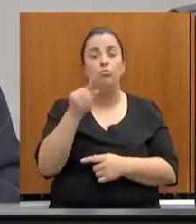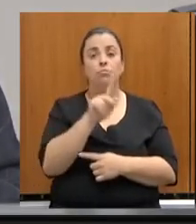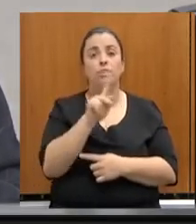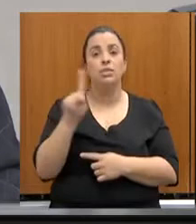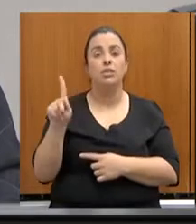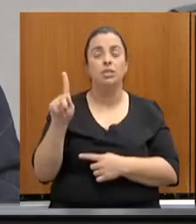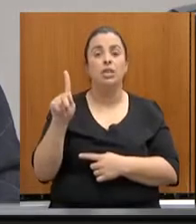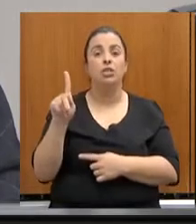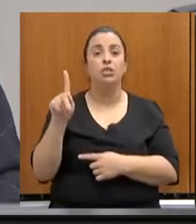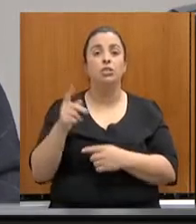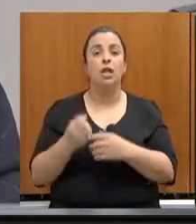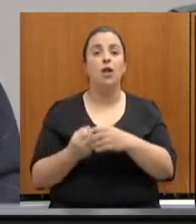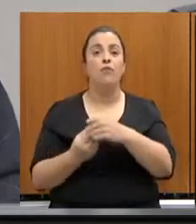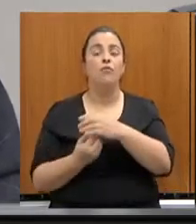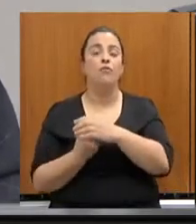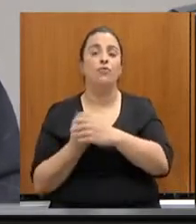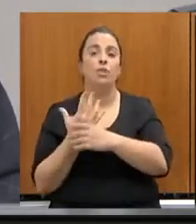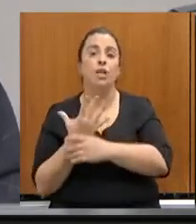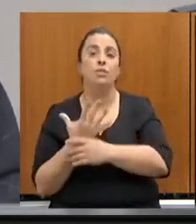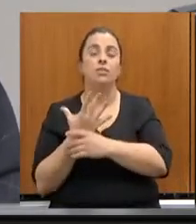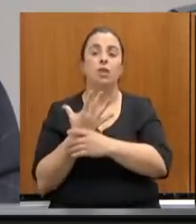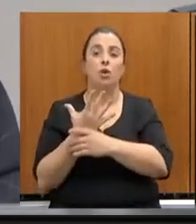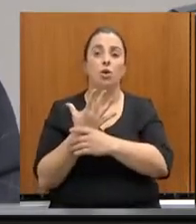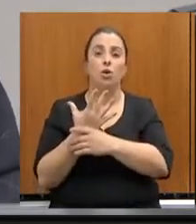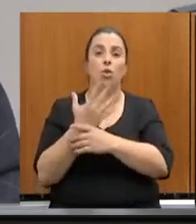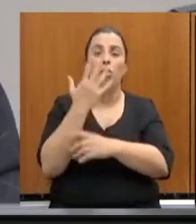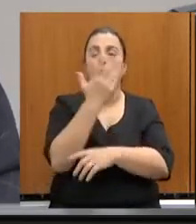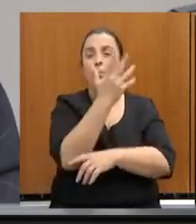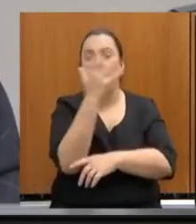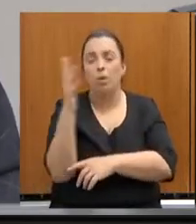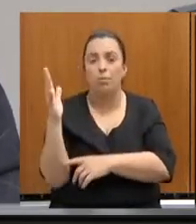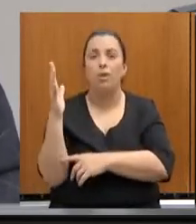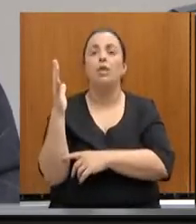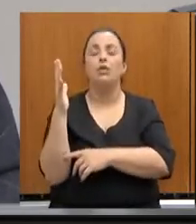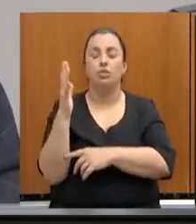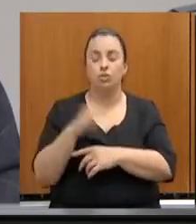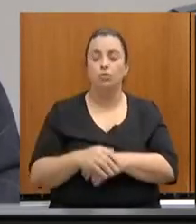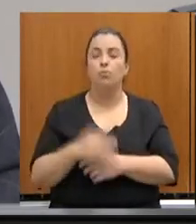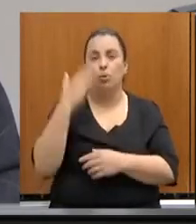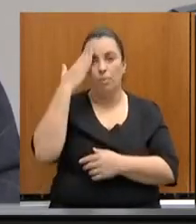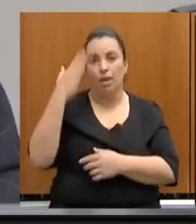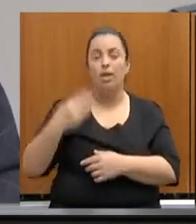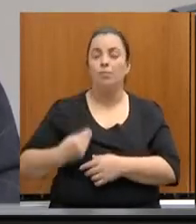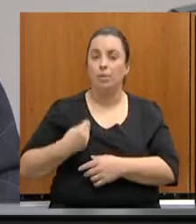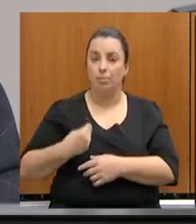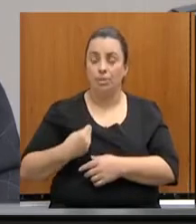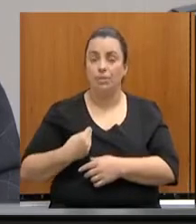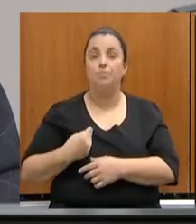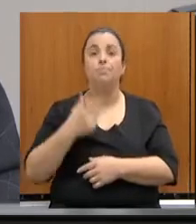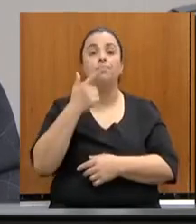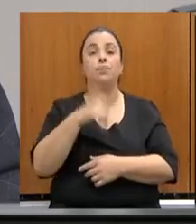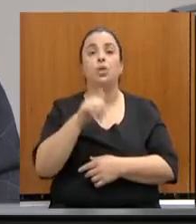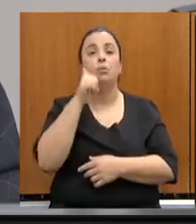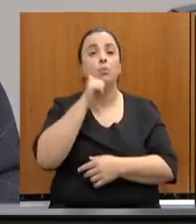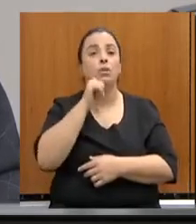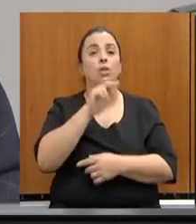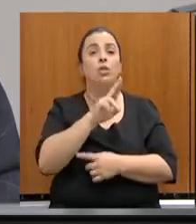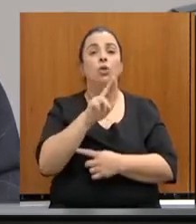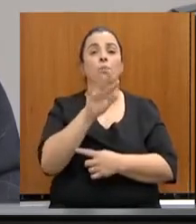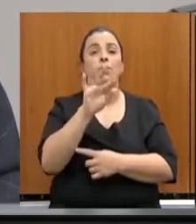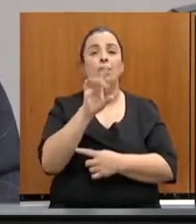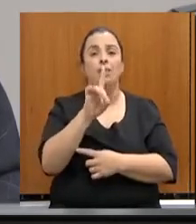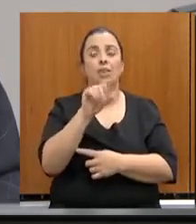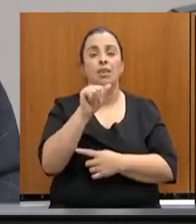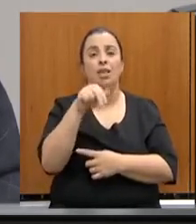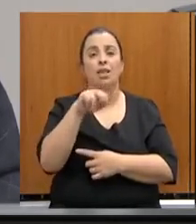da fundação Estadual do meio ambiente obrigado pela presença Renato e a senhora Daniela Diniz chefe